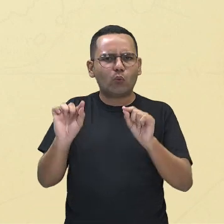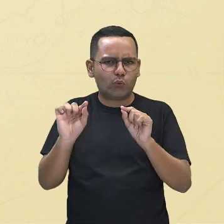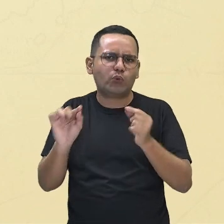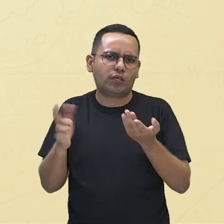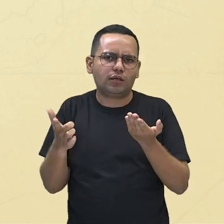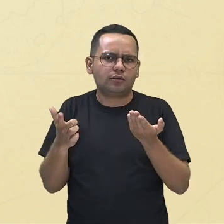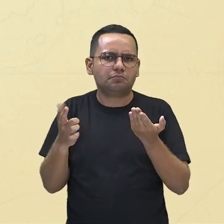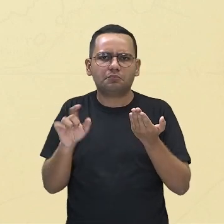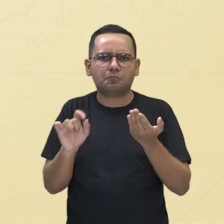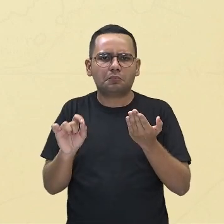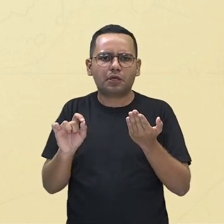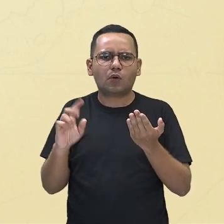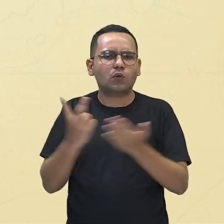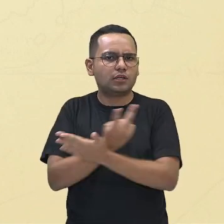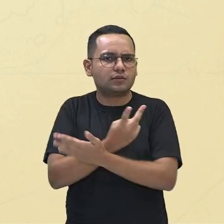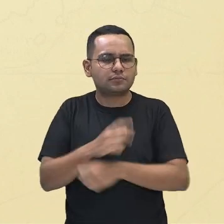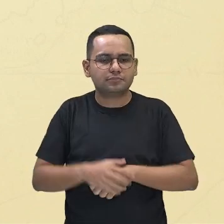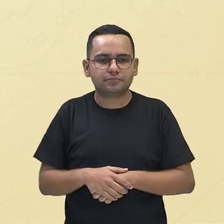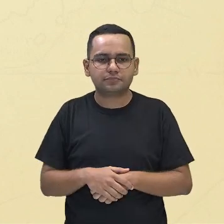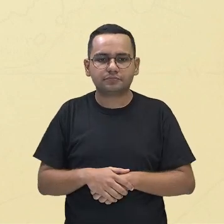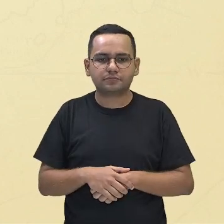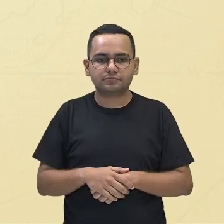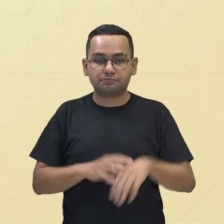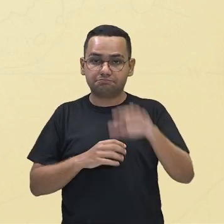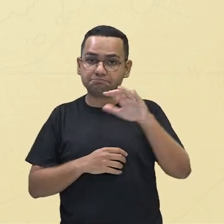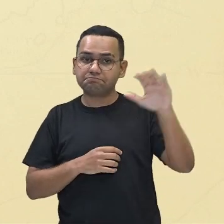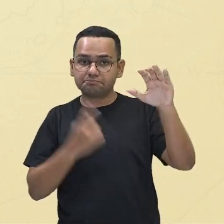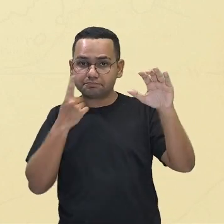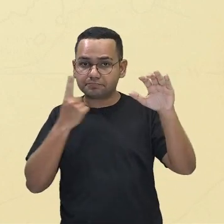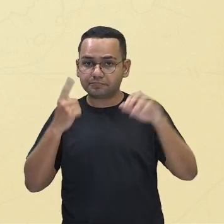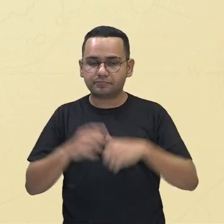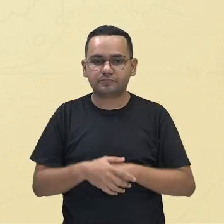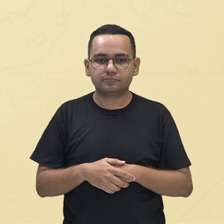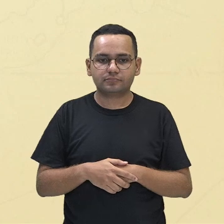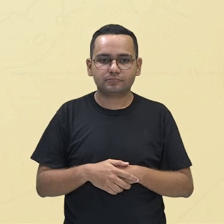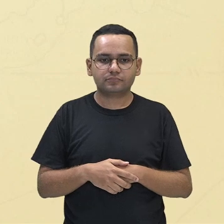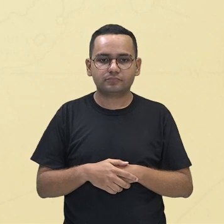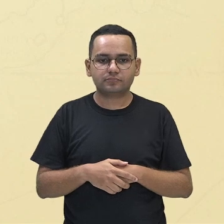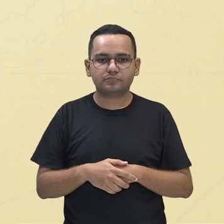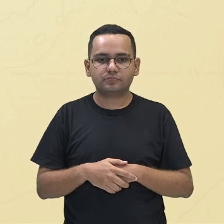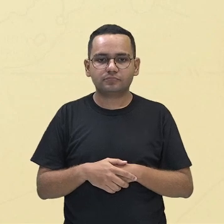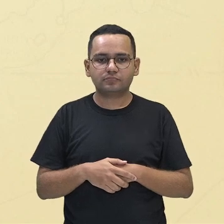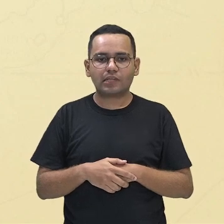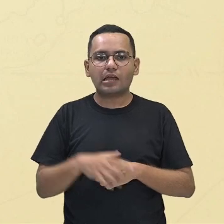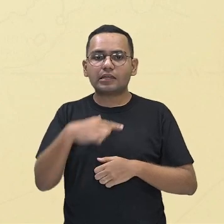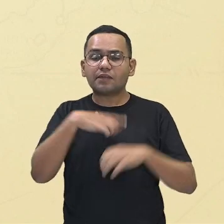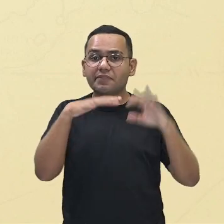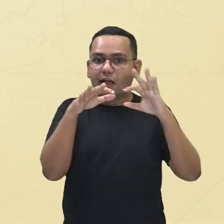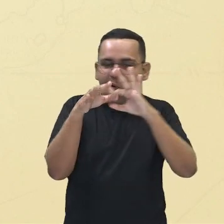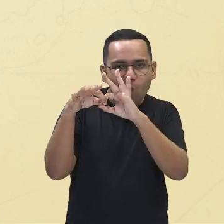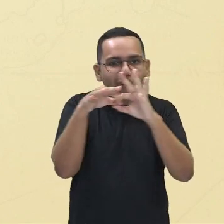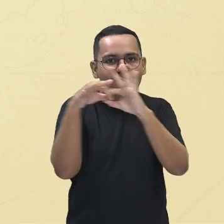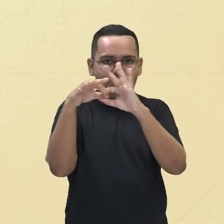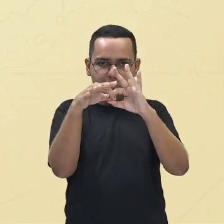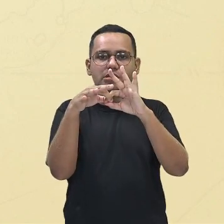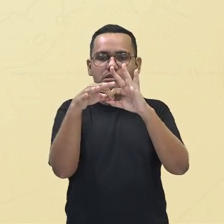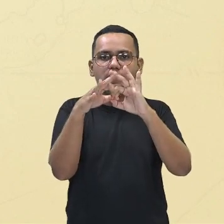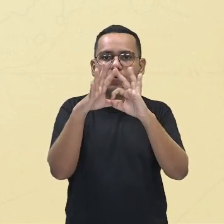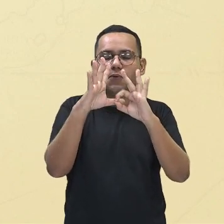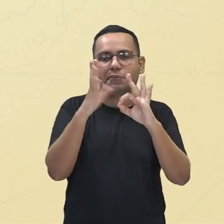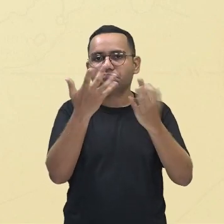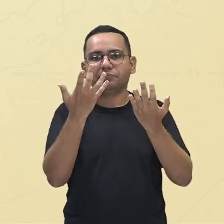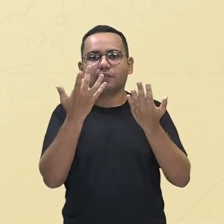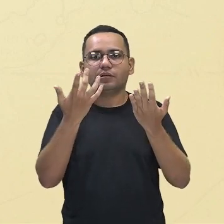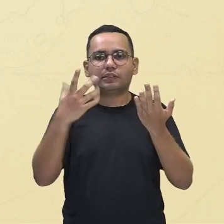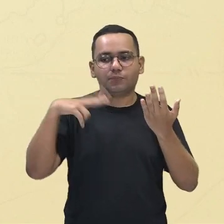Ibérica? Então, o que foi? A união da coroa portuguesa com a coroa espanhola. O que isso quer dizer?